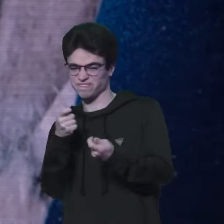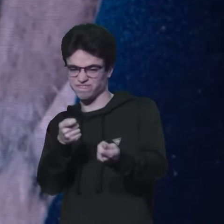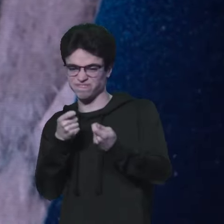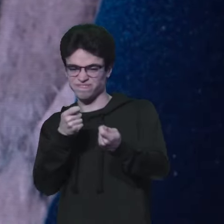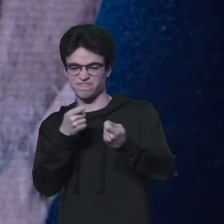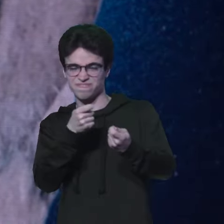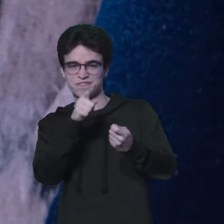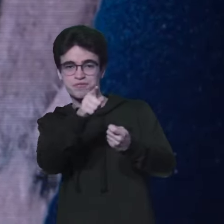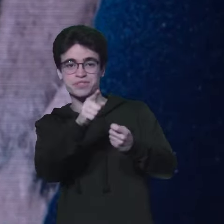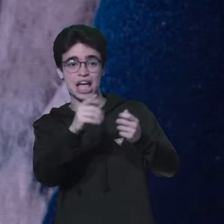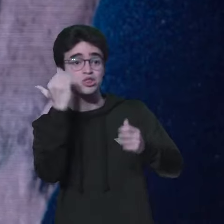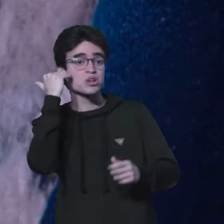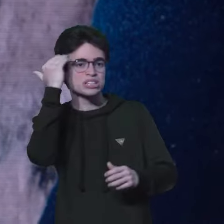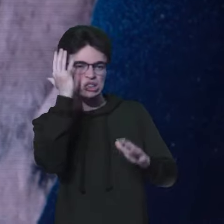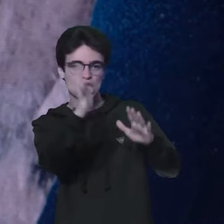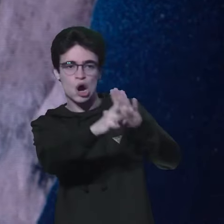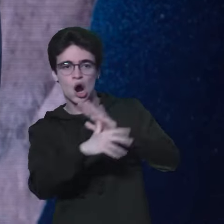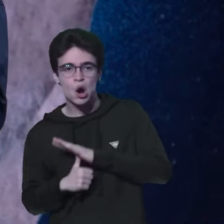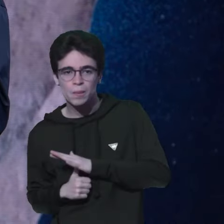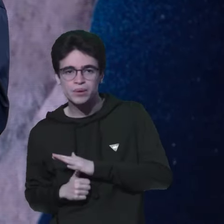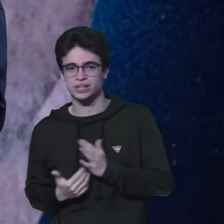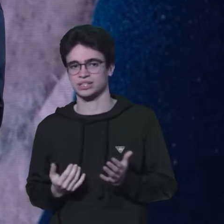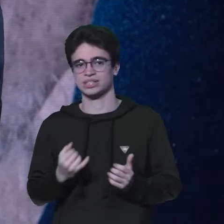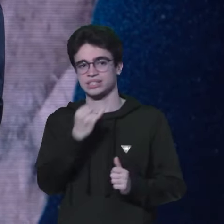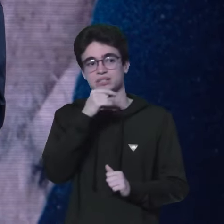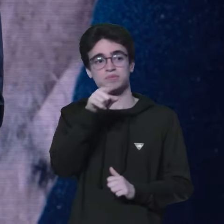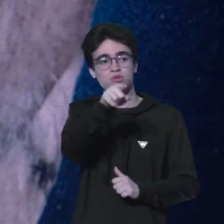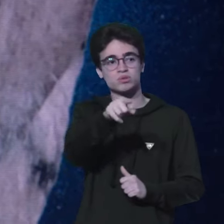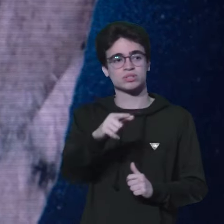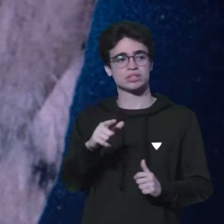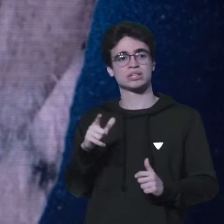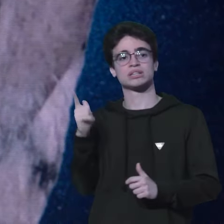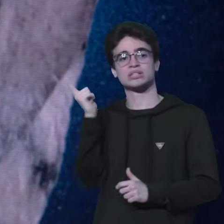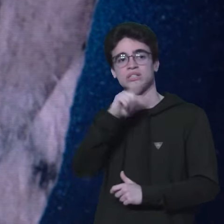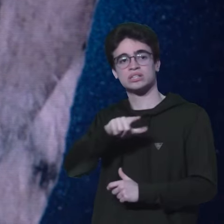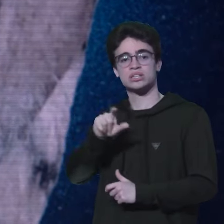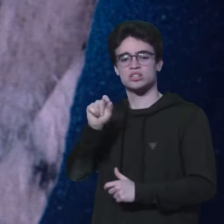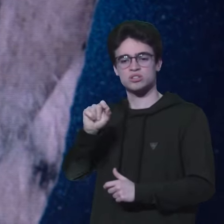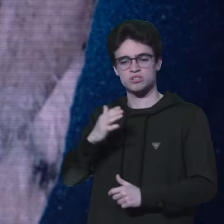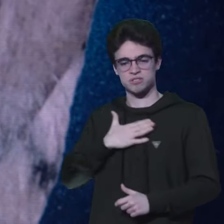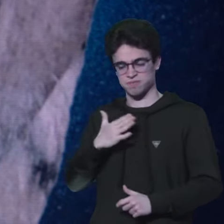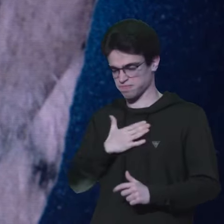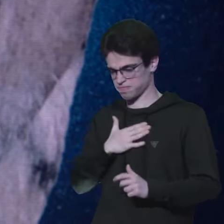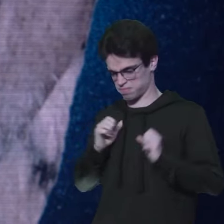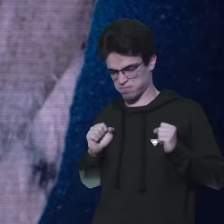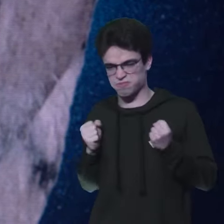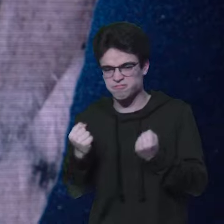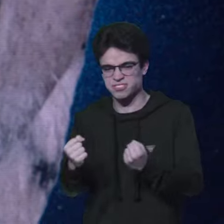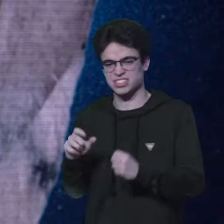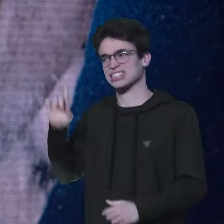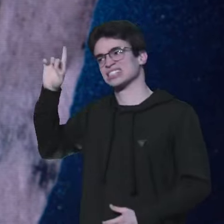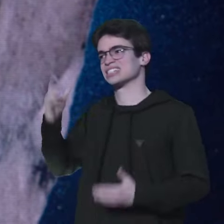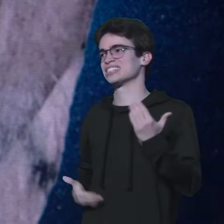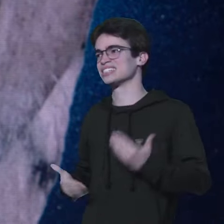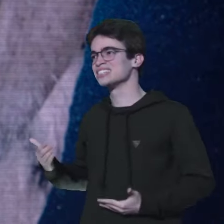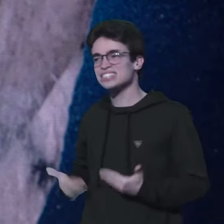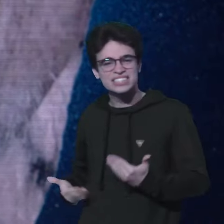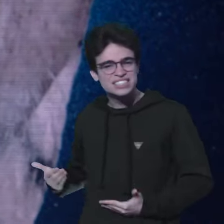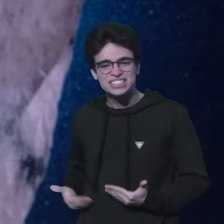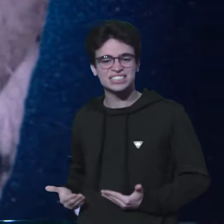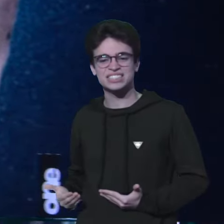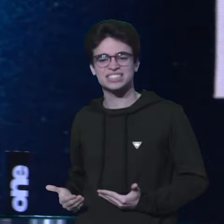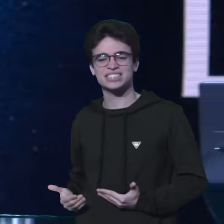com enganações, fazendo que ao invés de você servir, usar todo o seu gás para servir a Deus, e